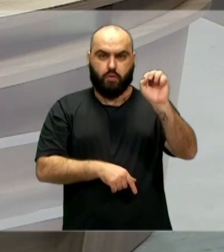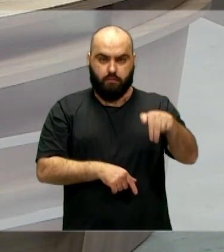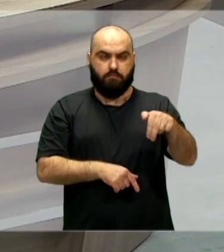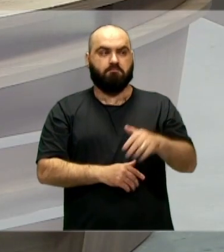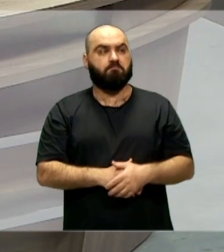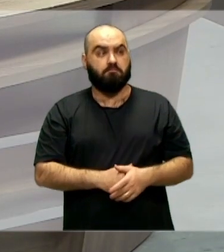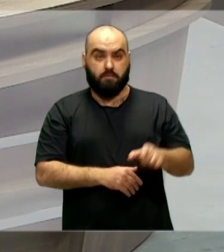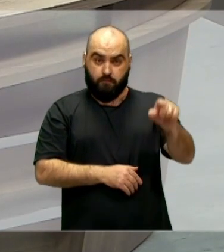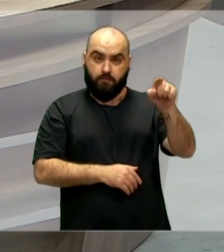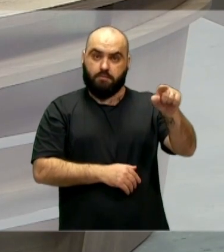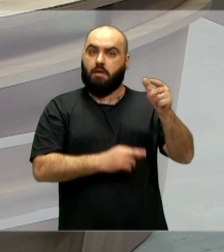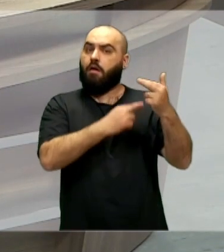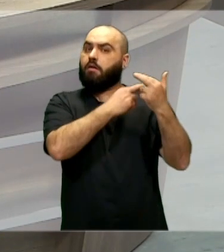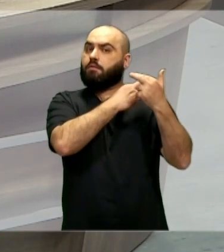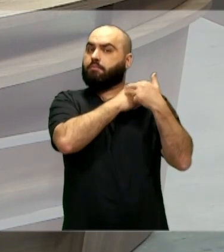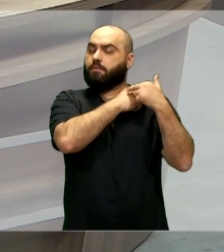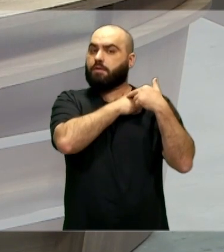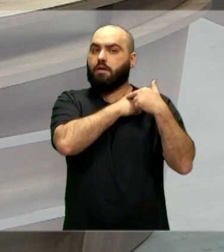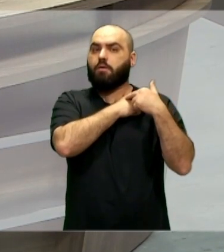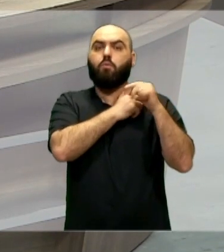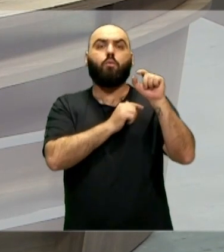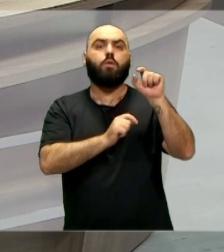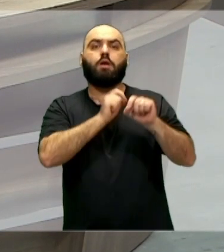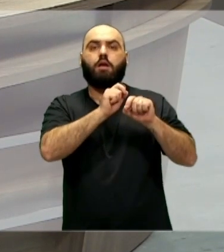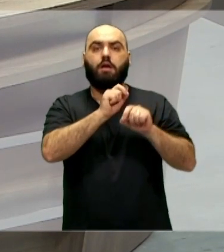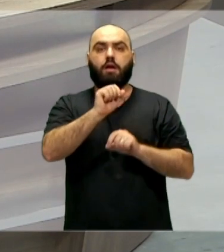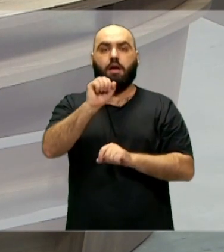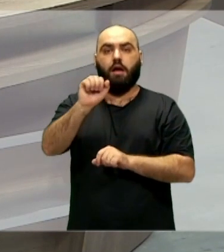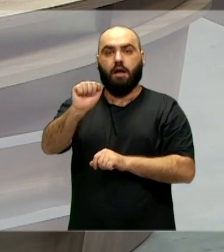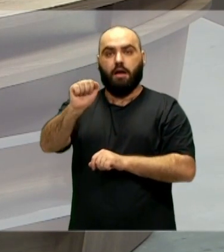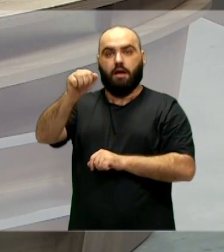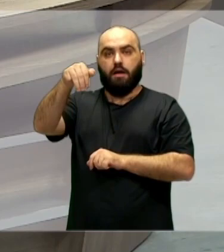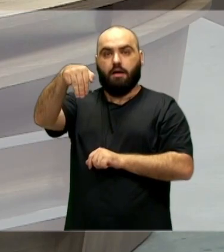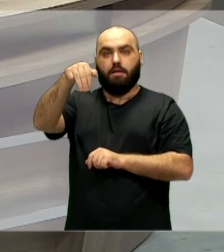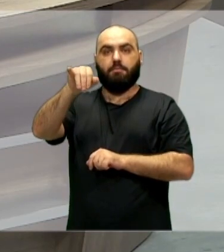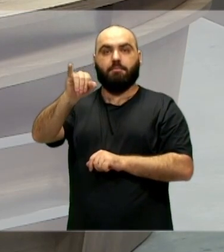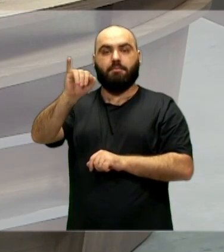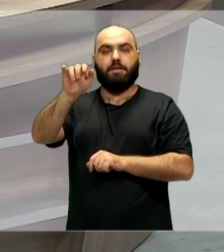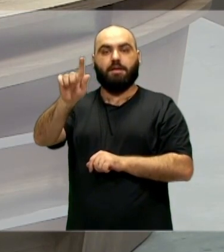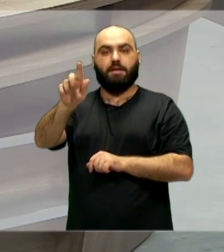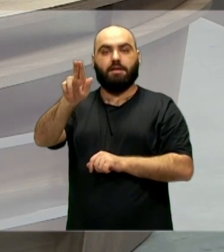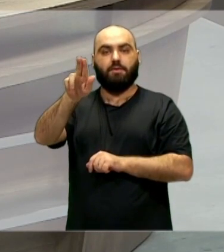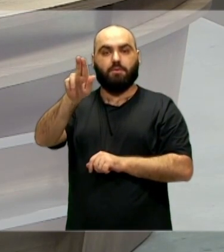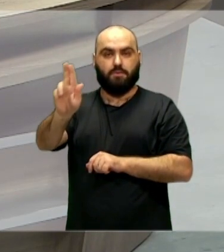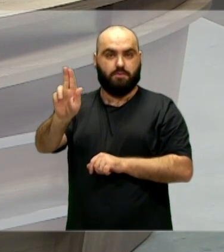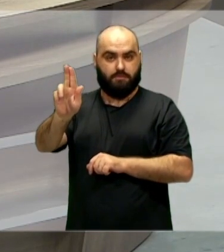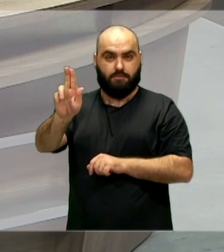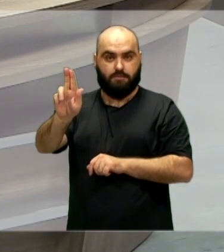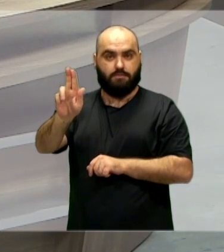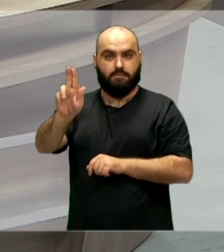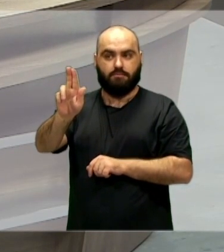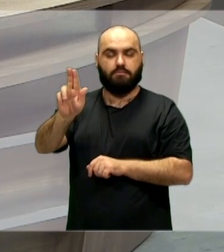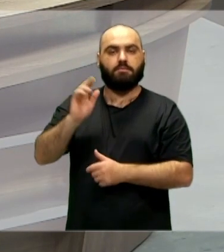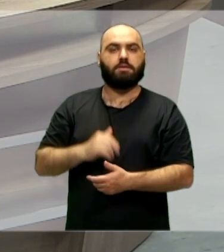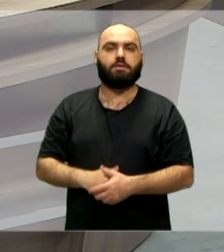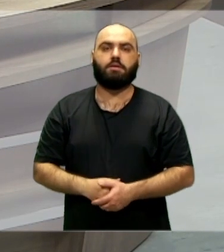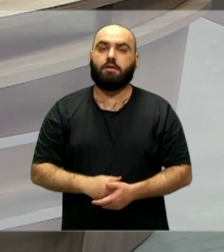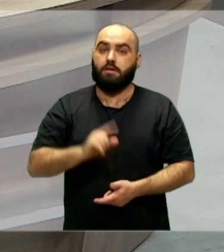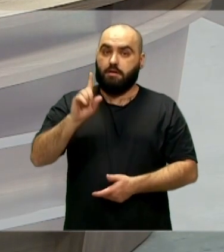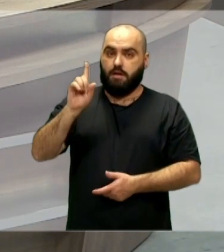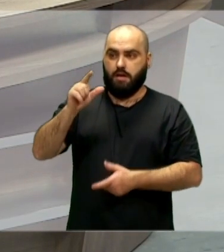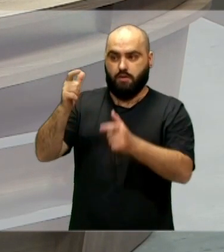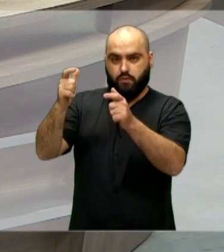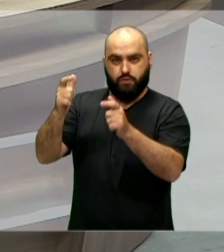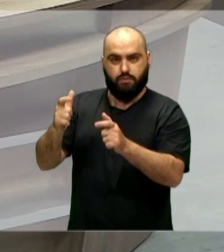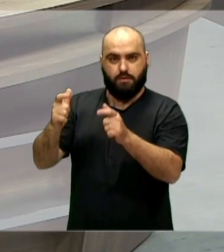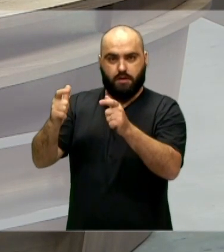coordena, é responsável pelo Amigo, achei o nome fantástico, a sigla, né, de estudo, né? É o